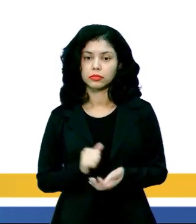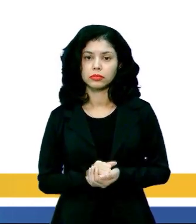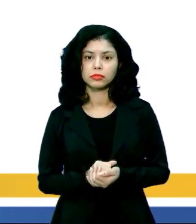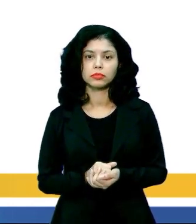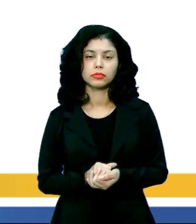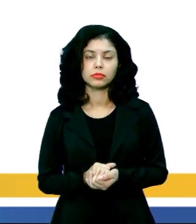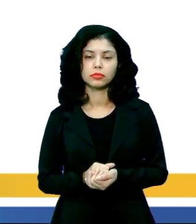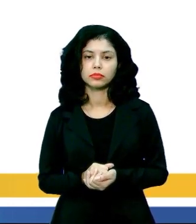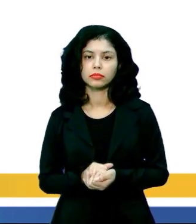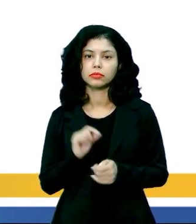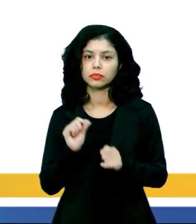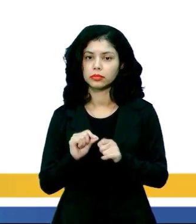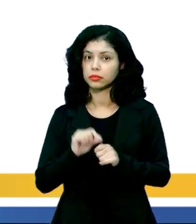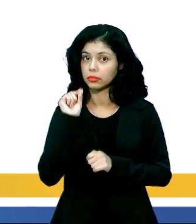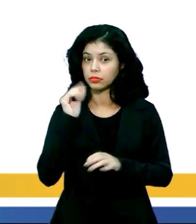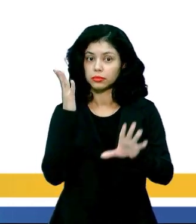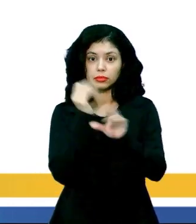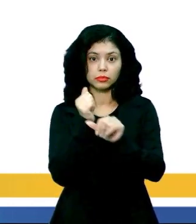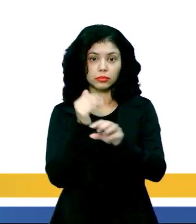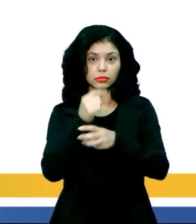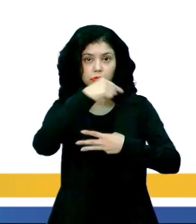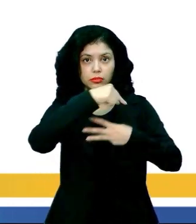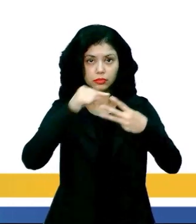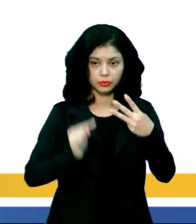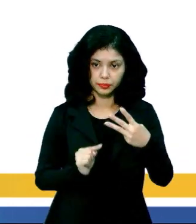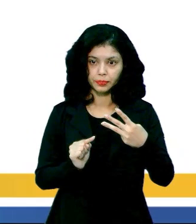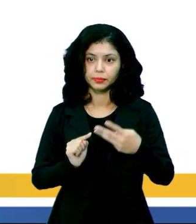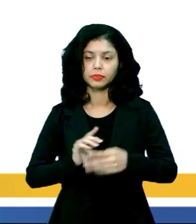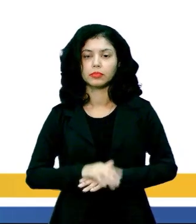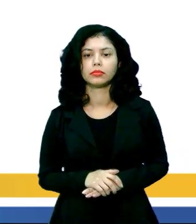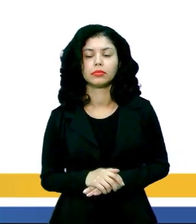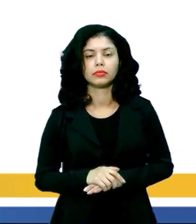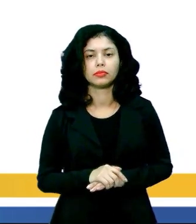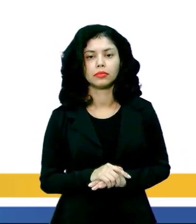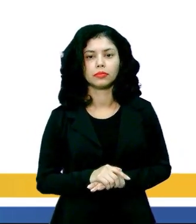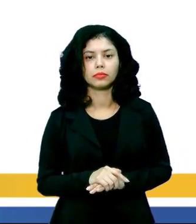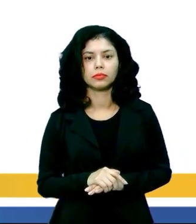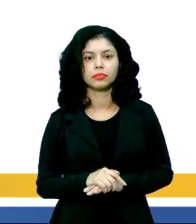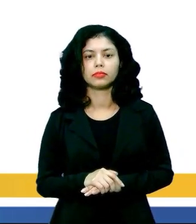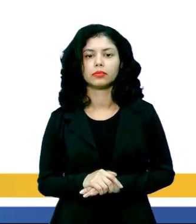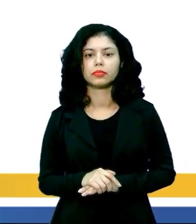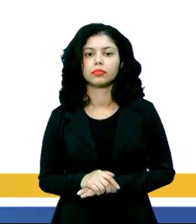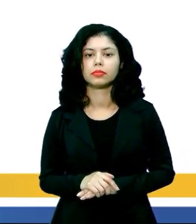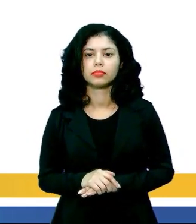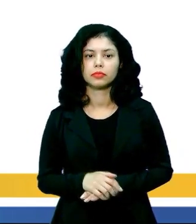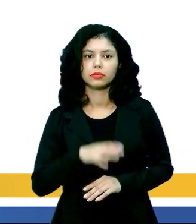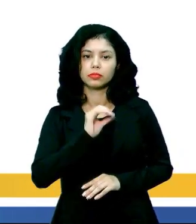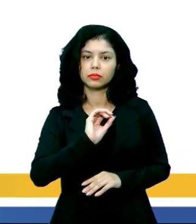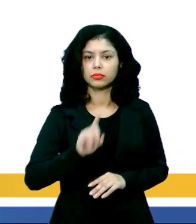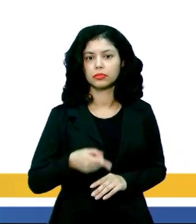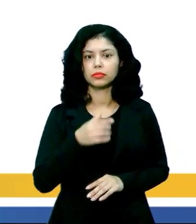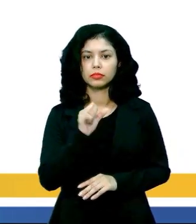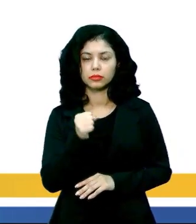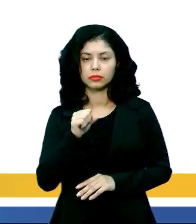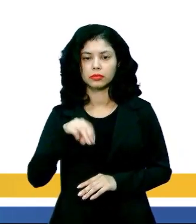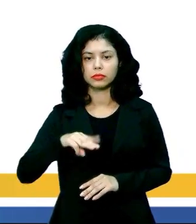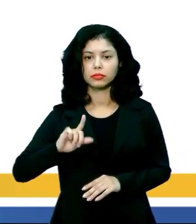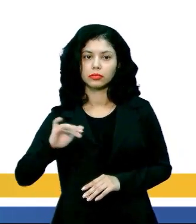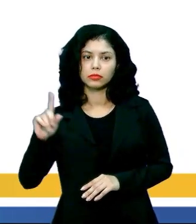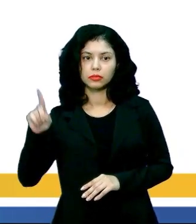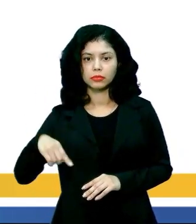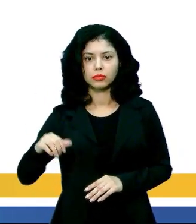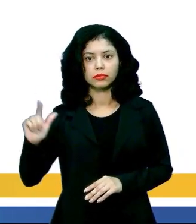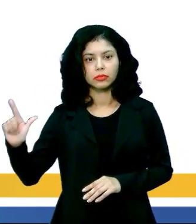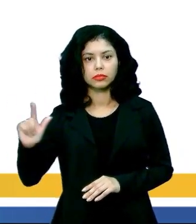é necessário que nós façamos a somatória de todos os íons envolvidos na solução. Logo, nós vamos ter uma concentração